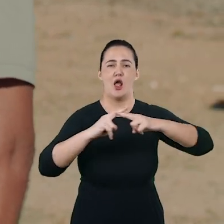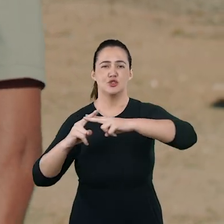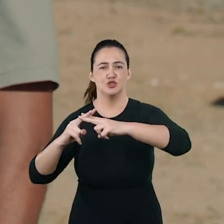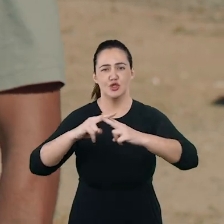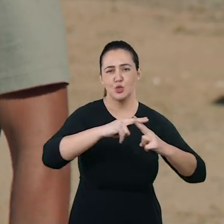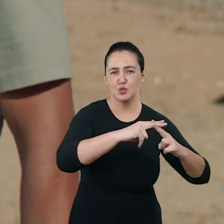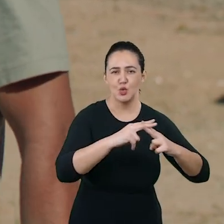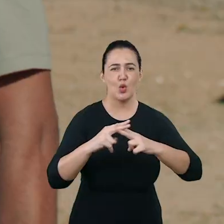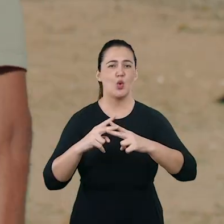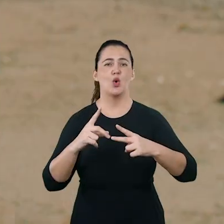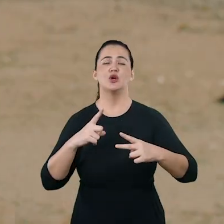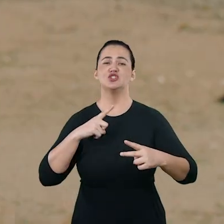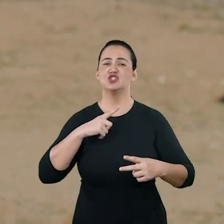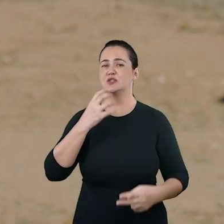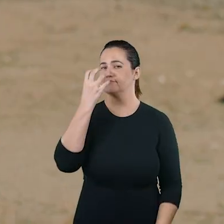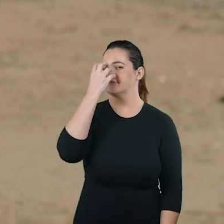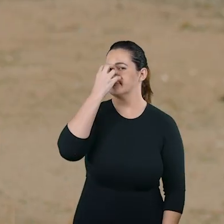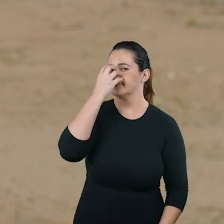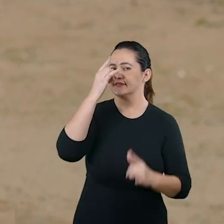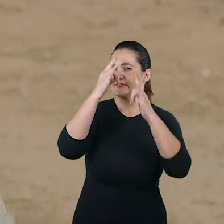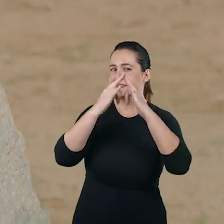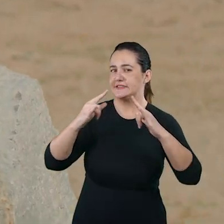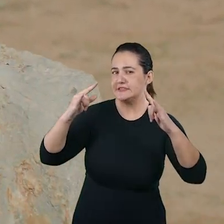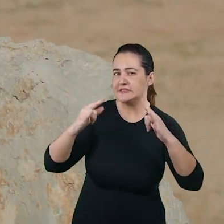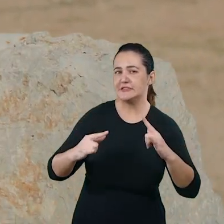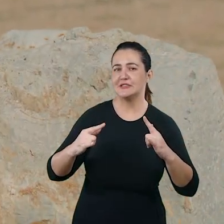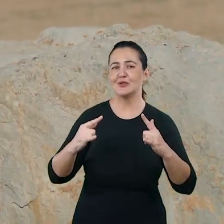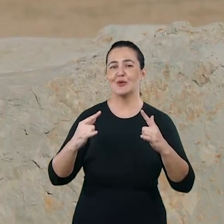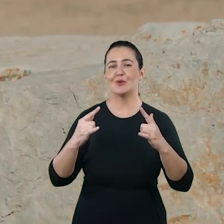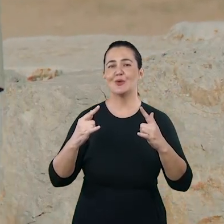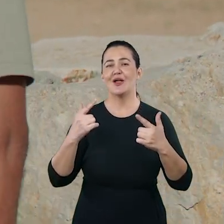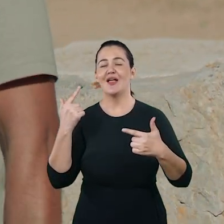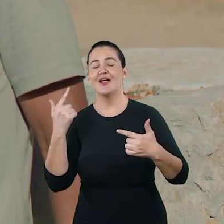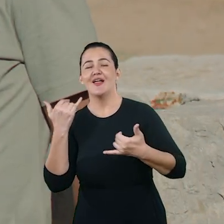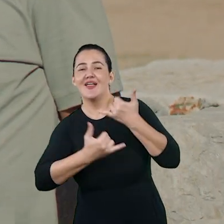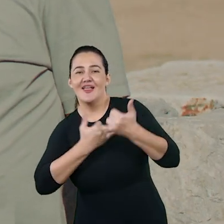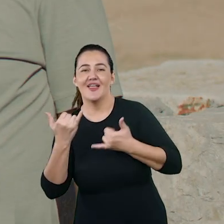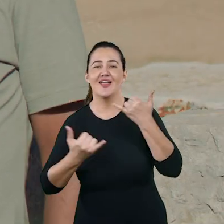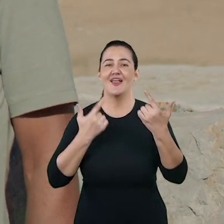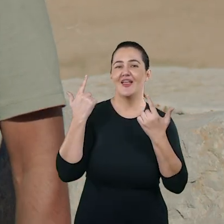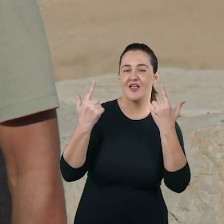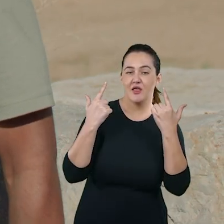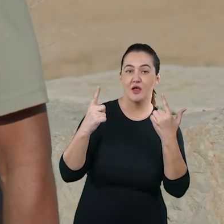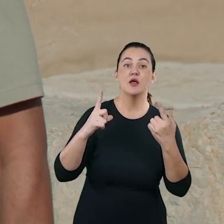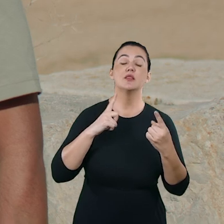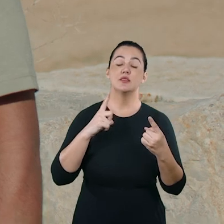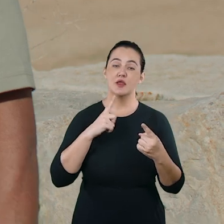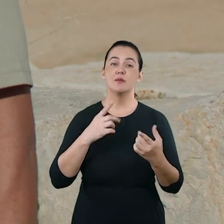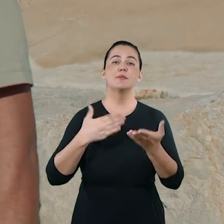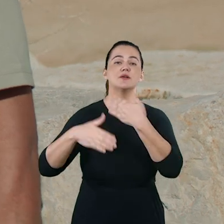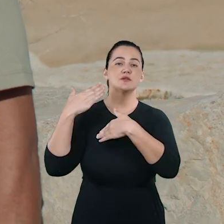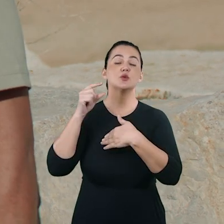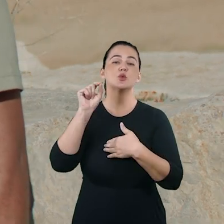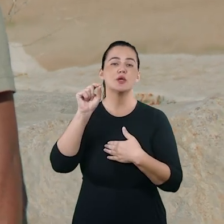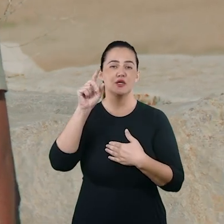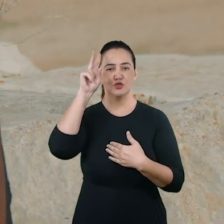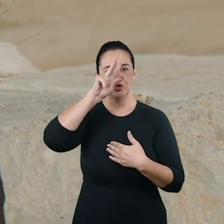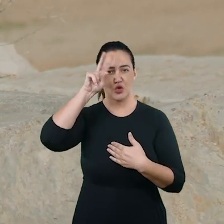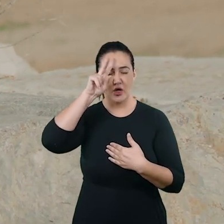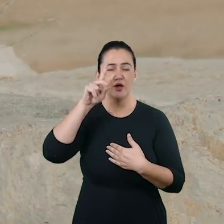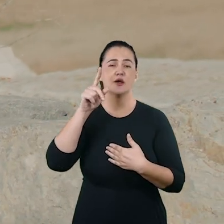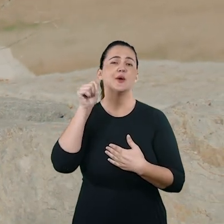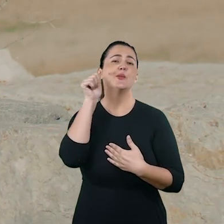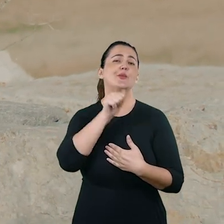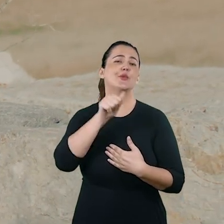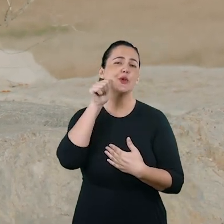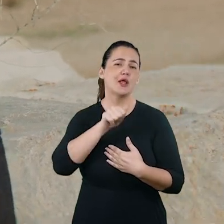Gladiadores, circenses, há até inclusive uma tradição cristã do segundo século, falando de uma mulher, ela